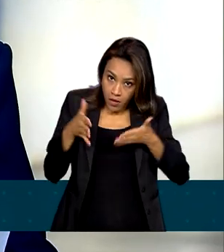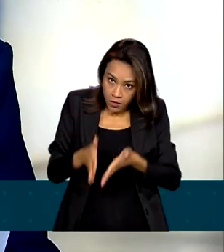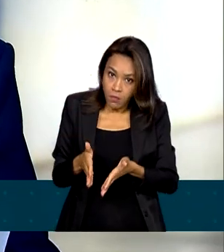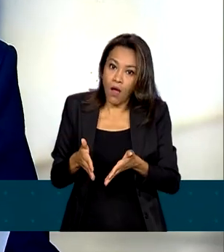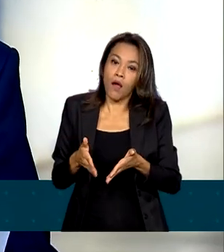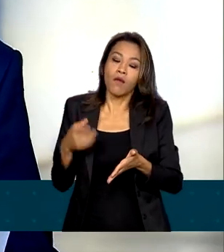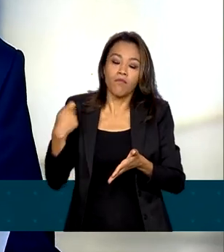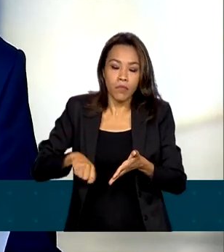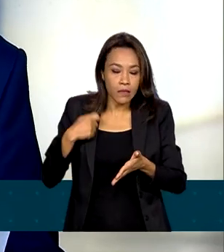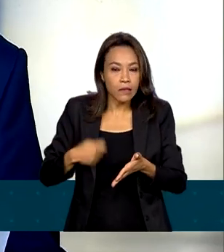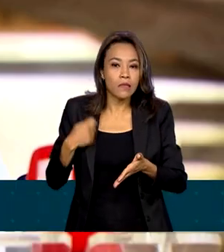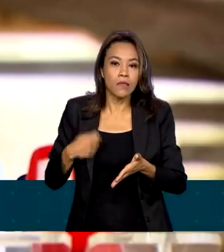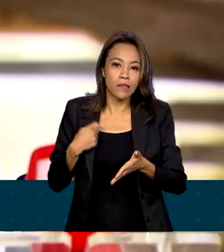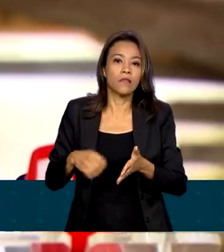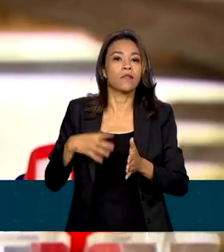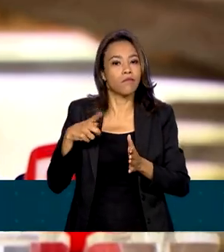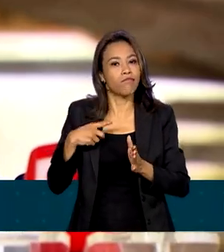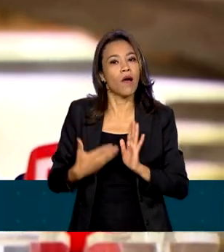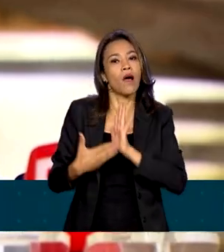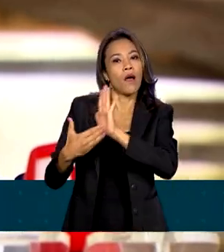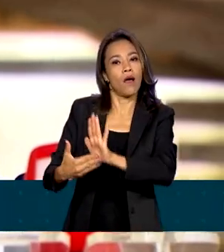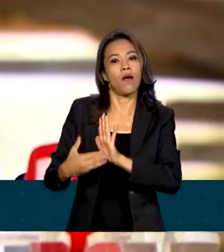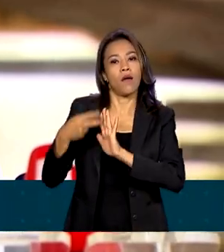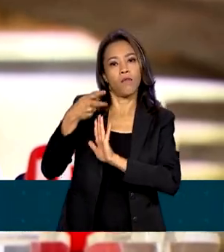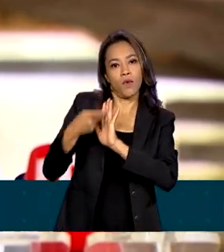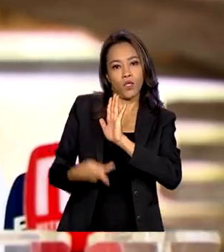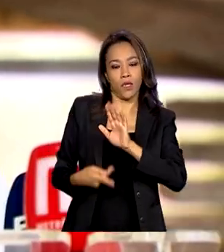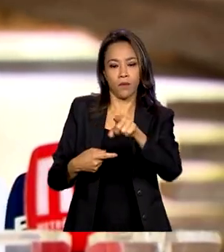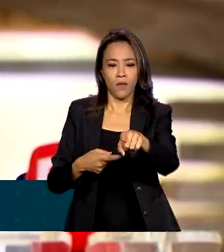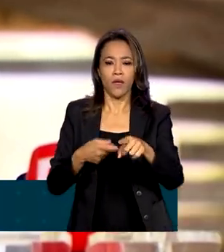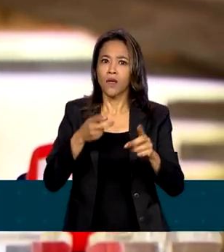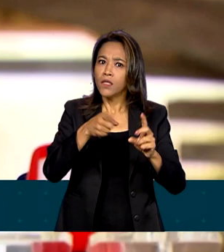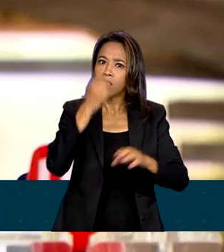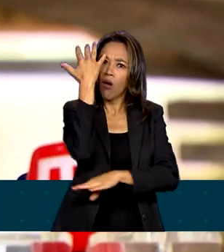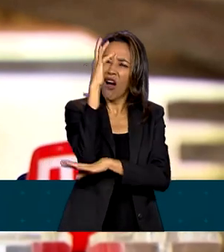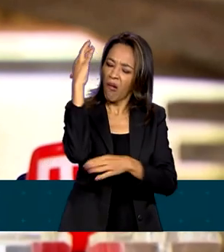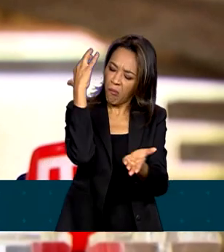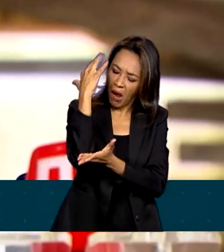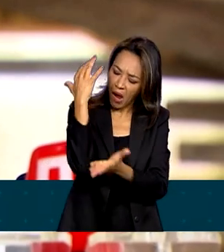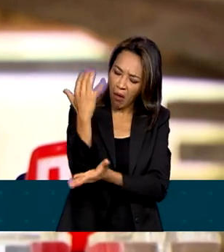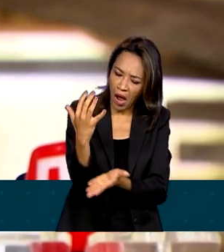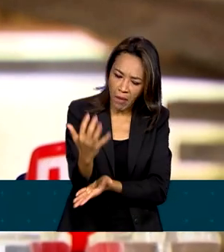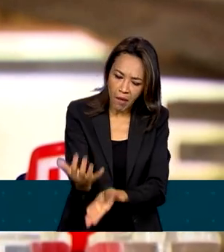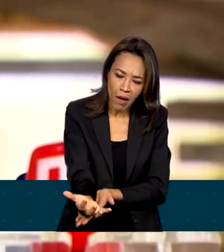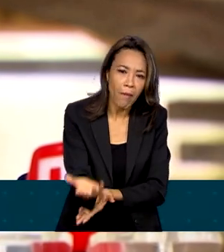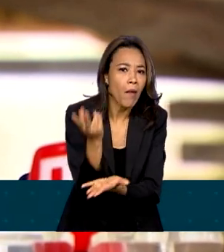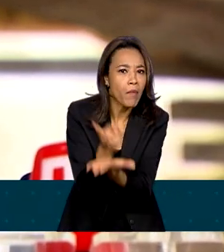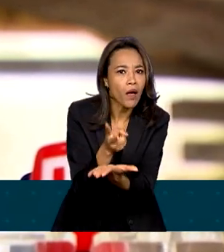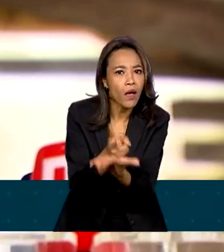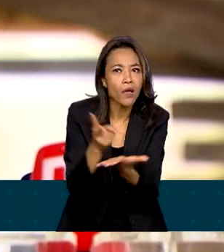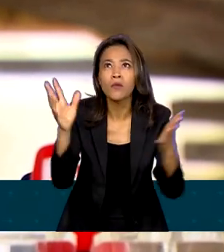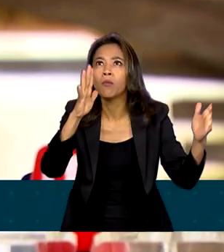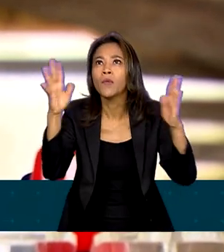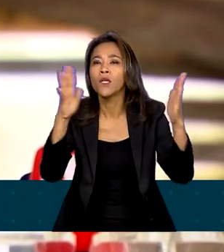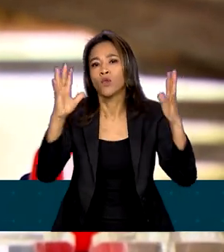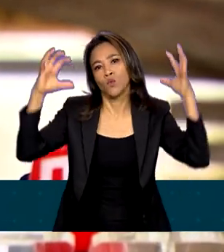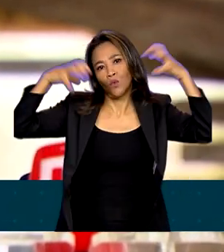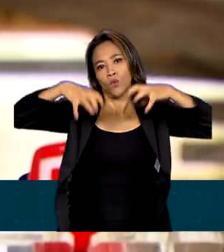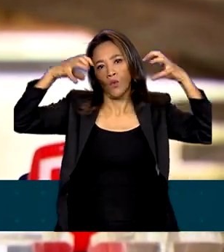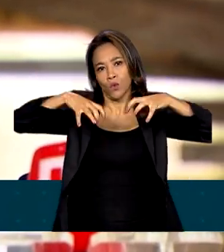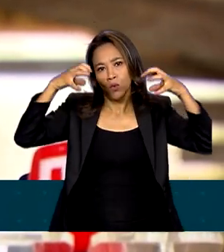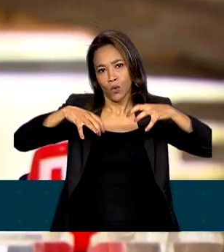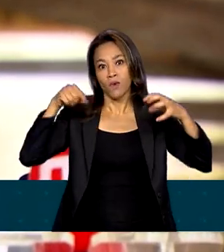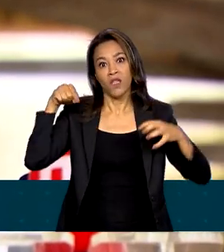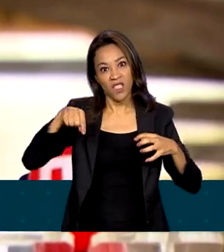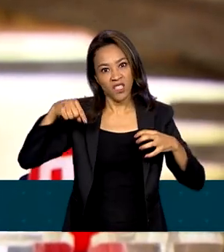disputar também os projetos. Estão desmatando mesmo no período chuvoso. É uma espécie de revanche às ações que já estão